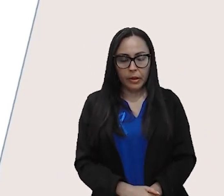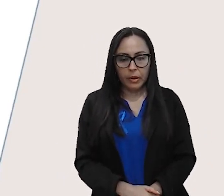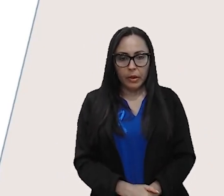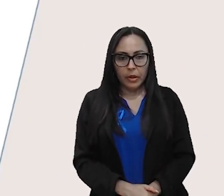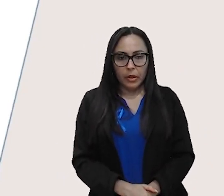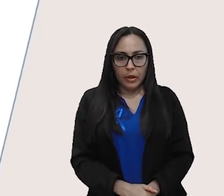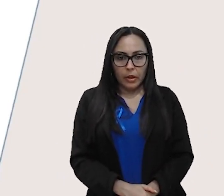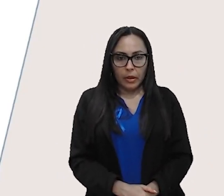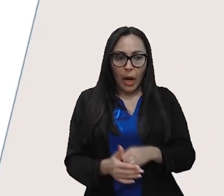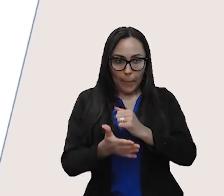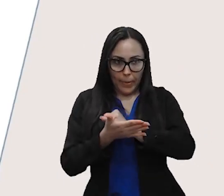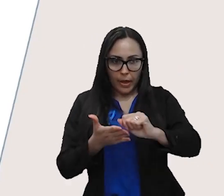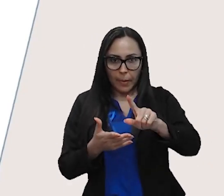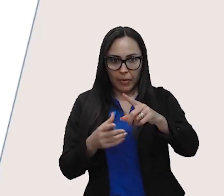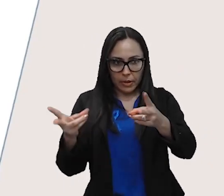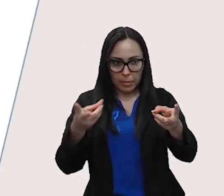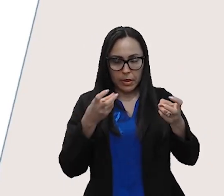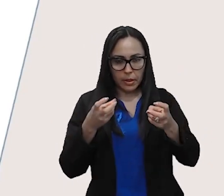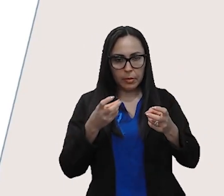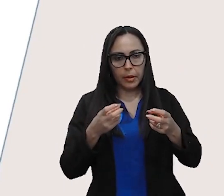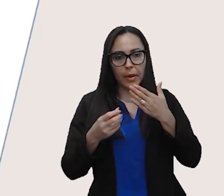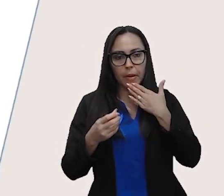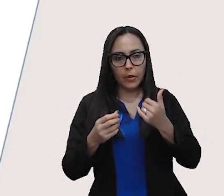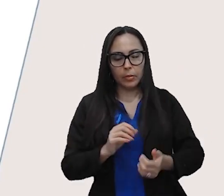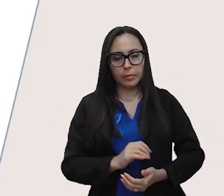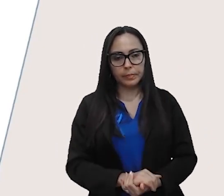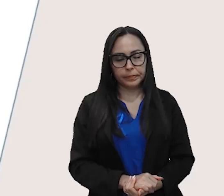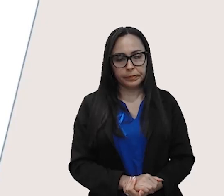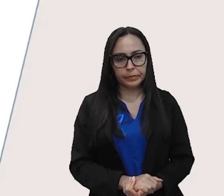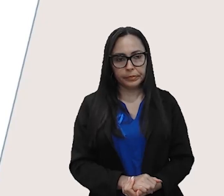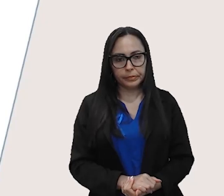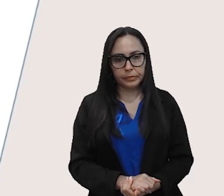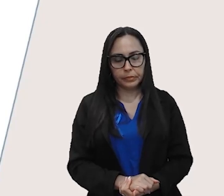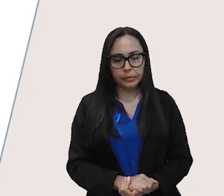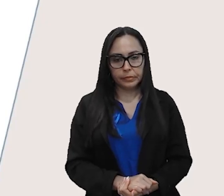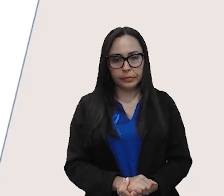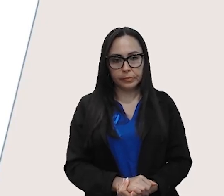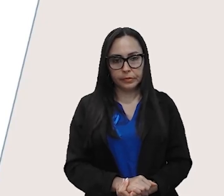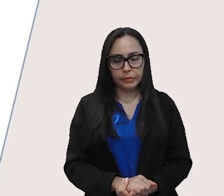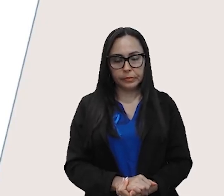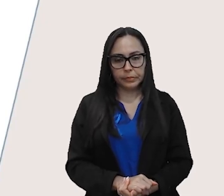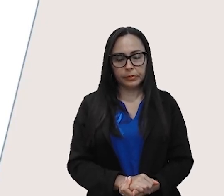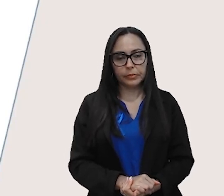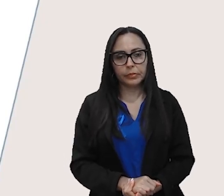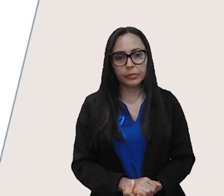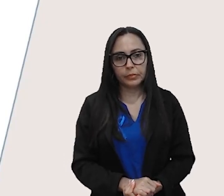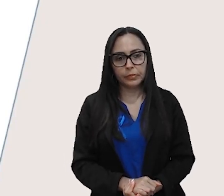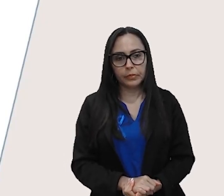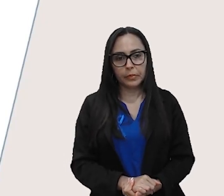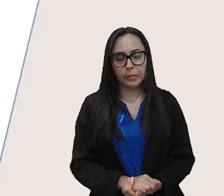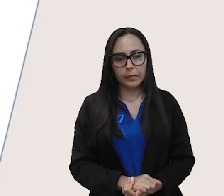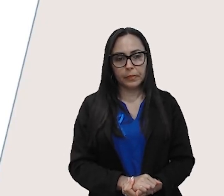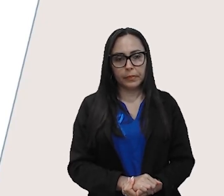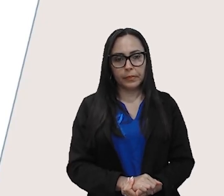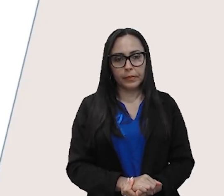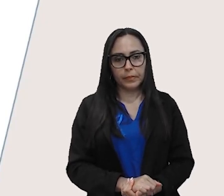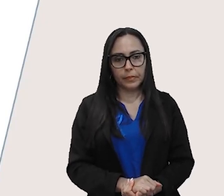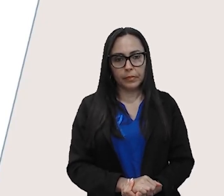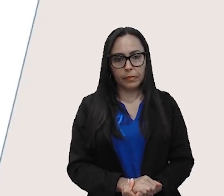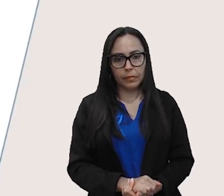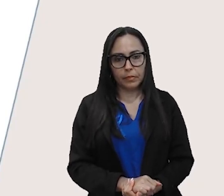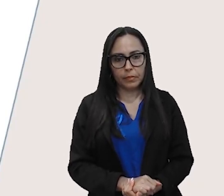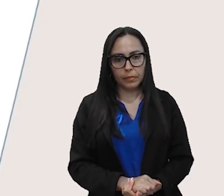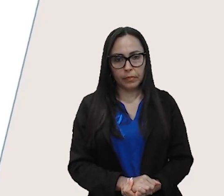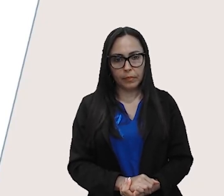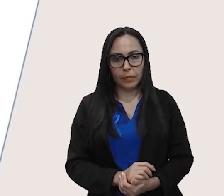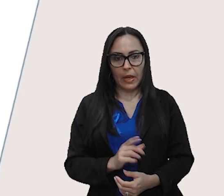Vou apagar aqui só para você ver a outra segunda região aqui desse plano, essa região aqui para cima, ó. Essa região